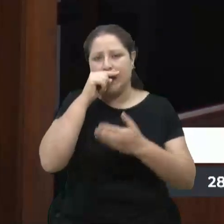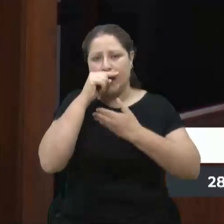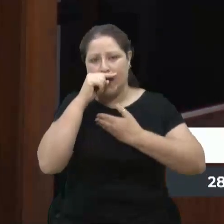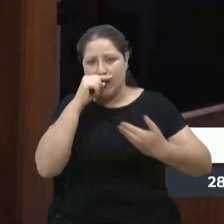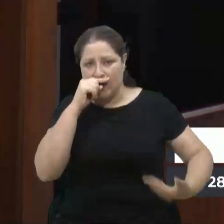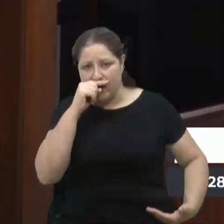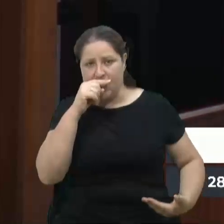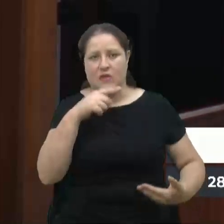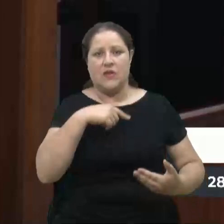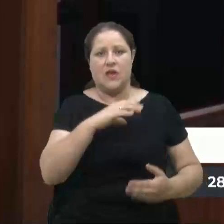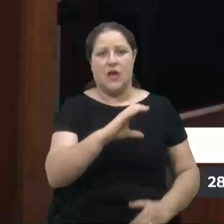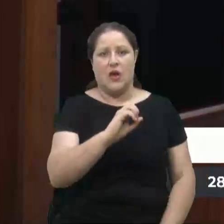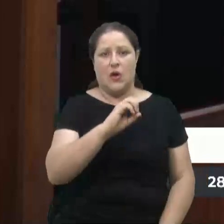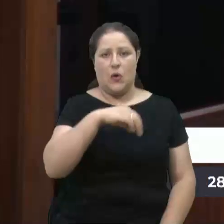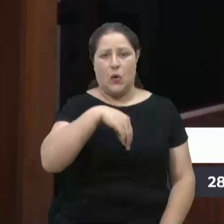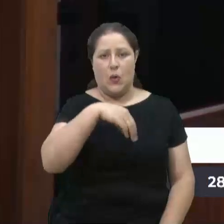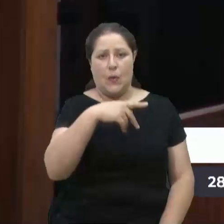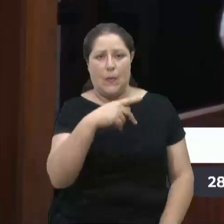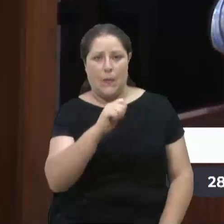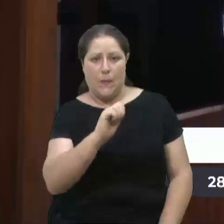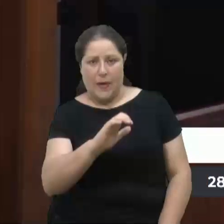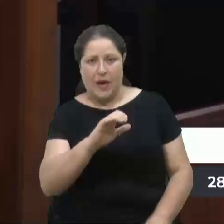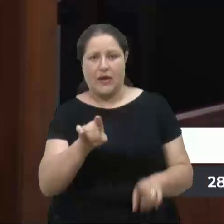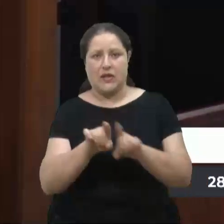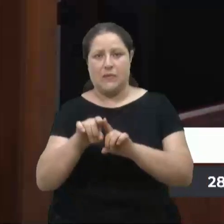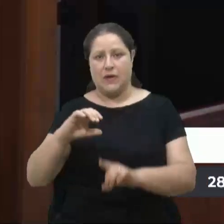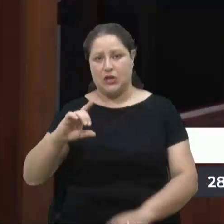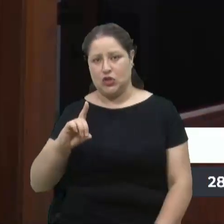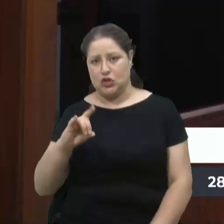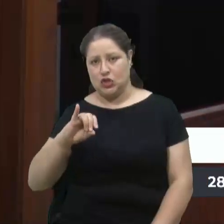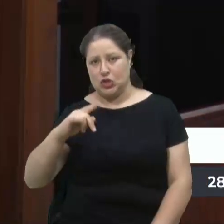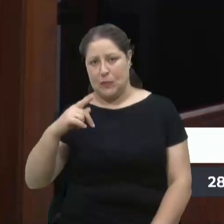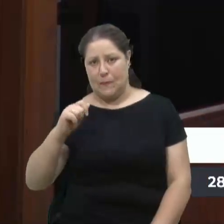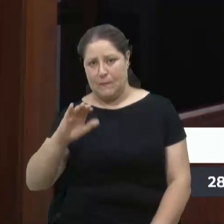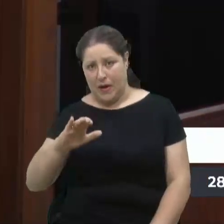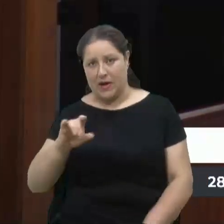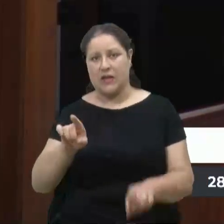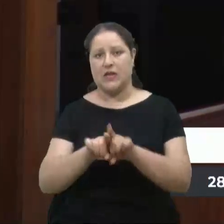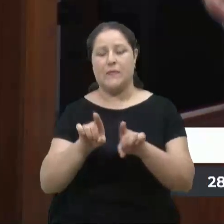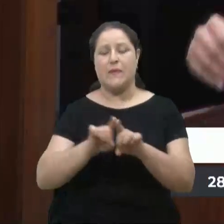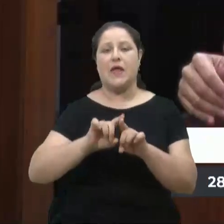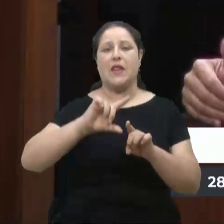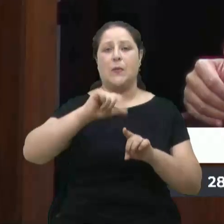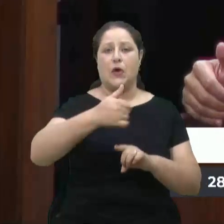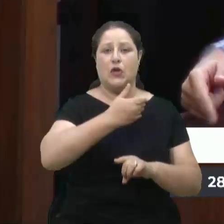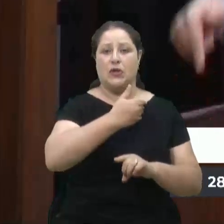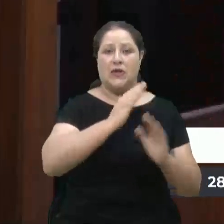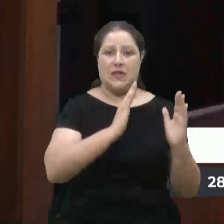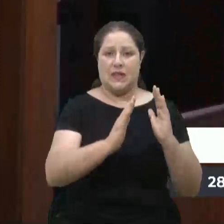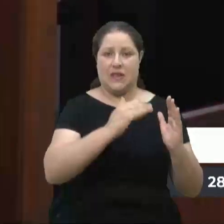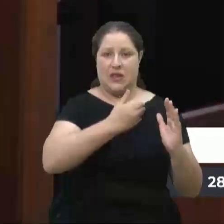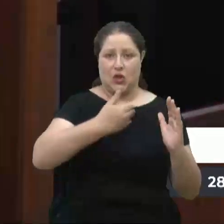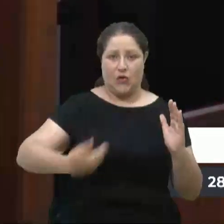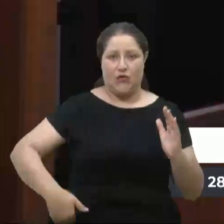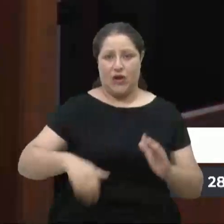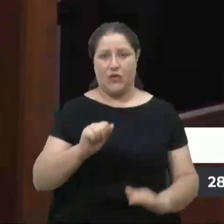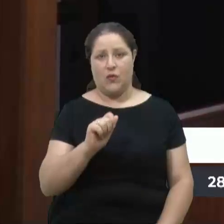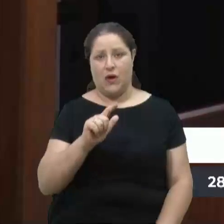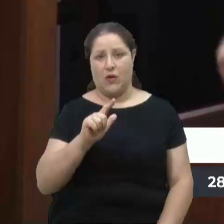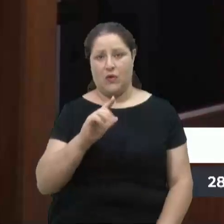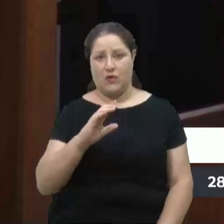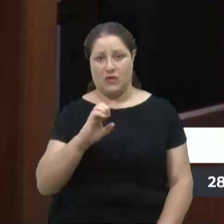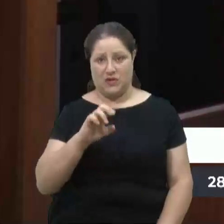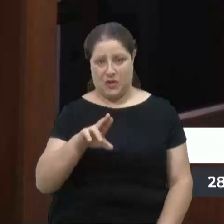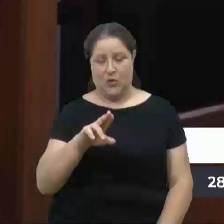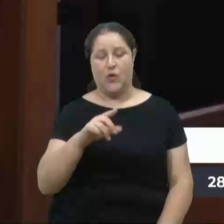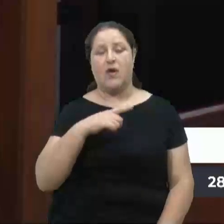o Compac, o DIPAC, passou pelo governo Alceu, né, e se seguiu, em que a CEPLAN